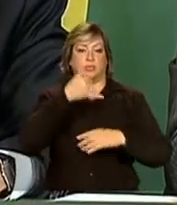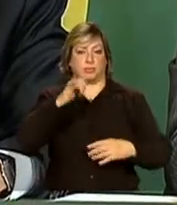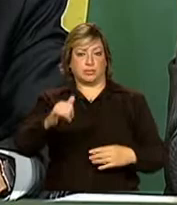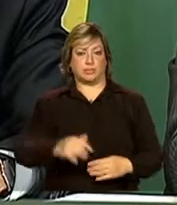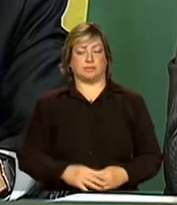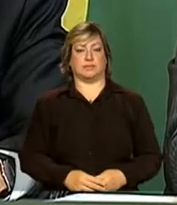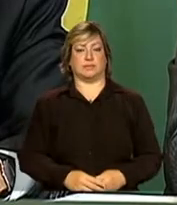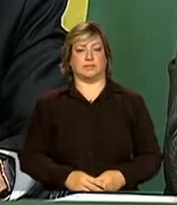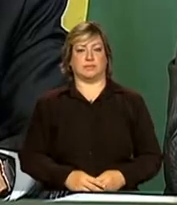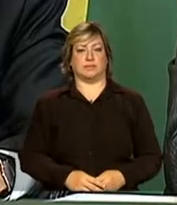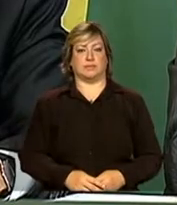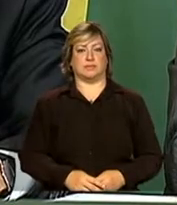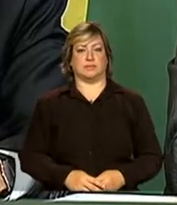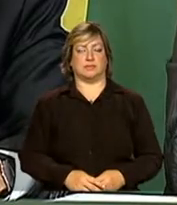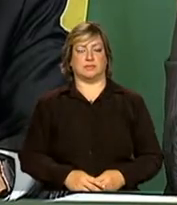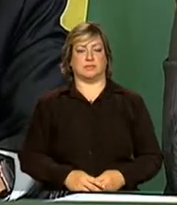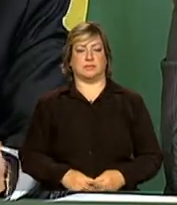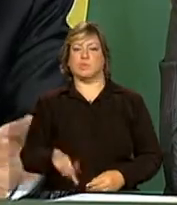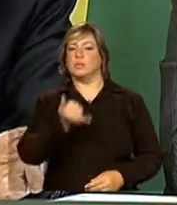Desculpe, não entendi.